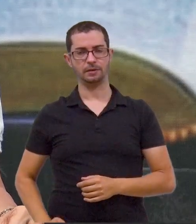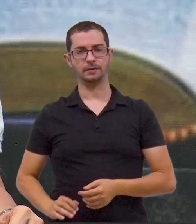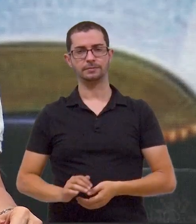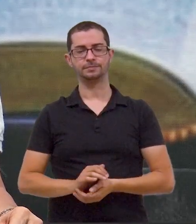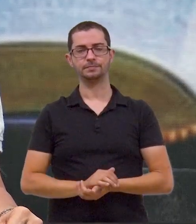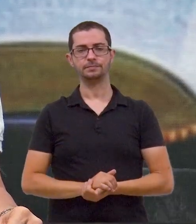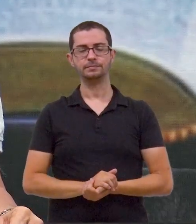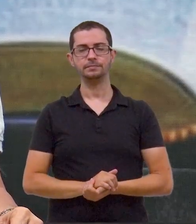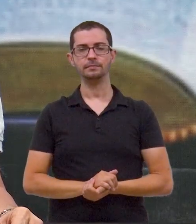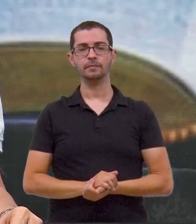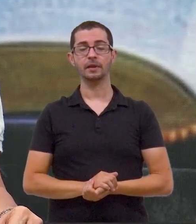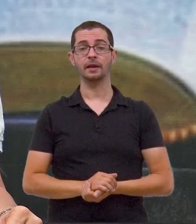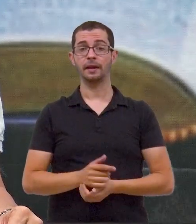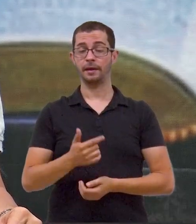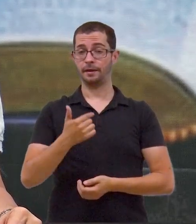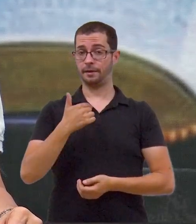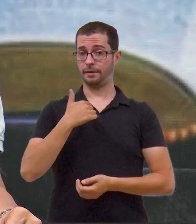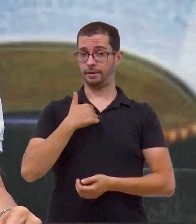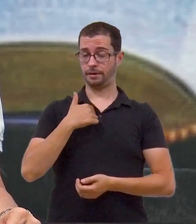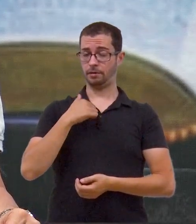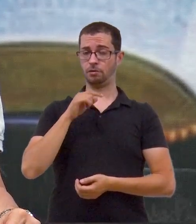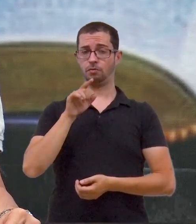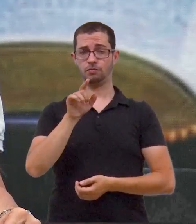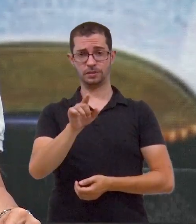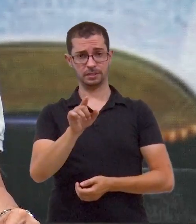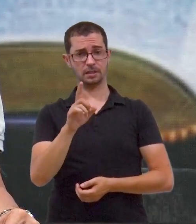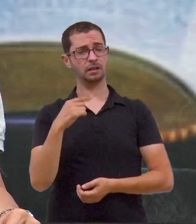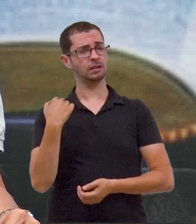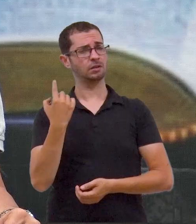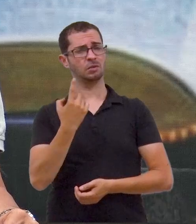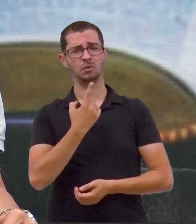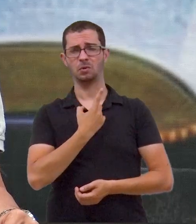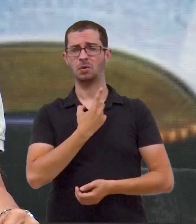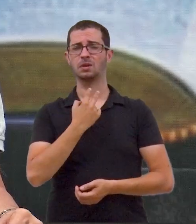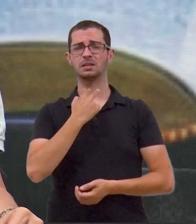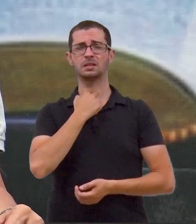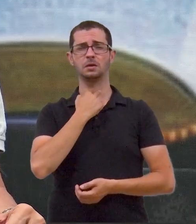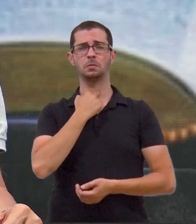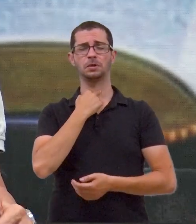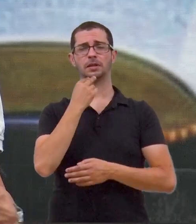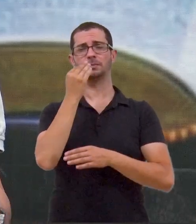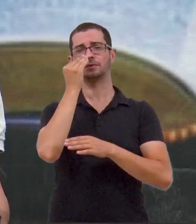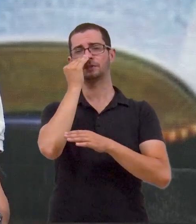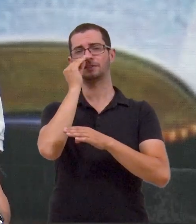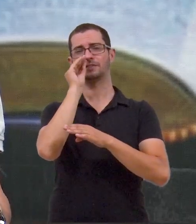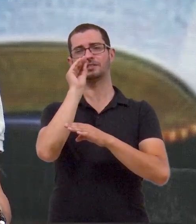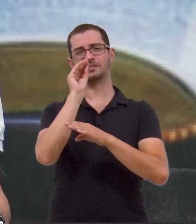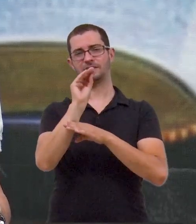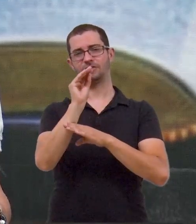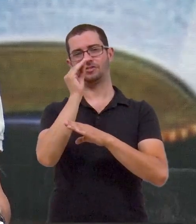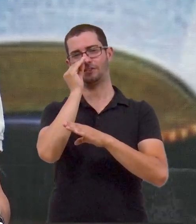Aqui, você e eu não podemos desconsiderar este assunto.